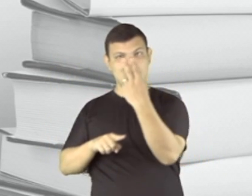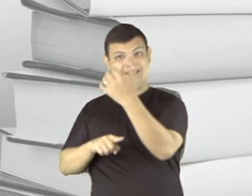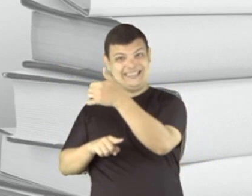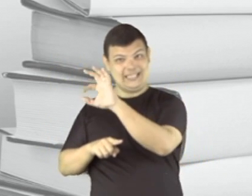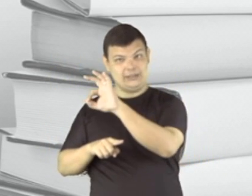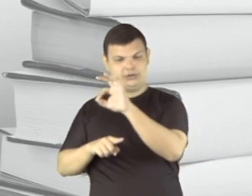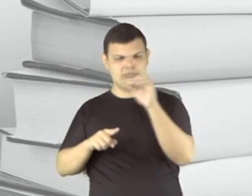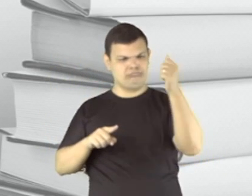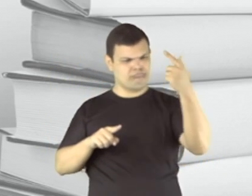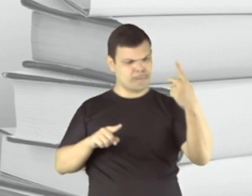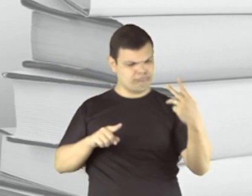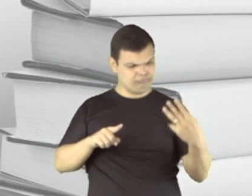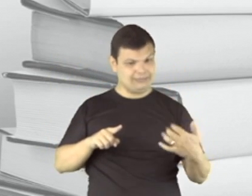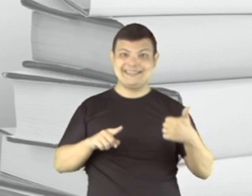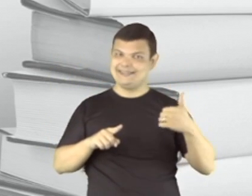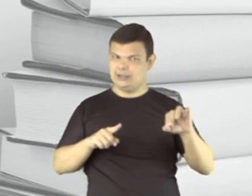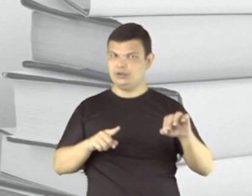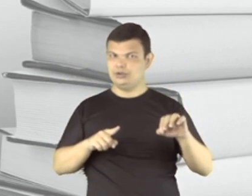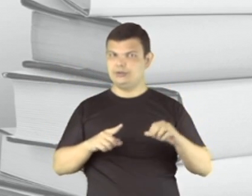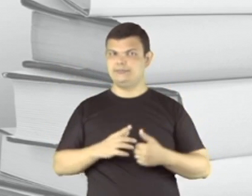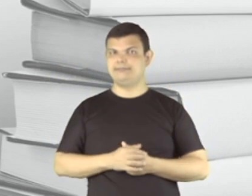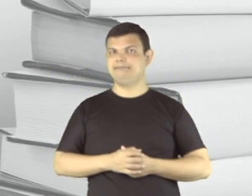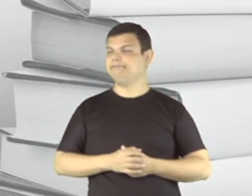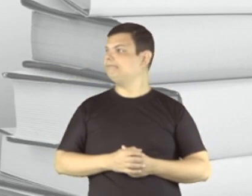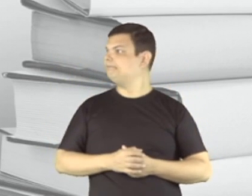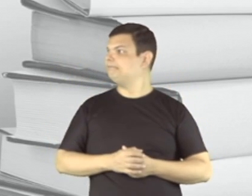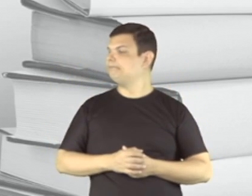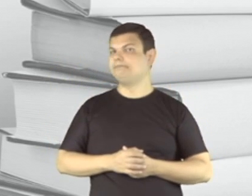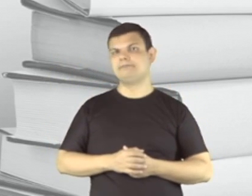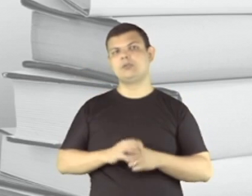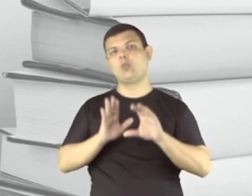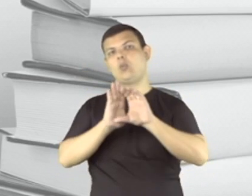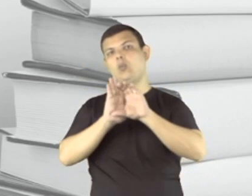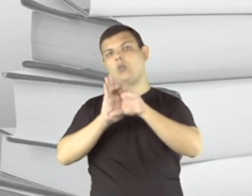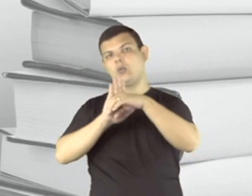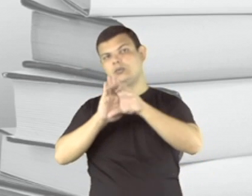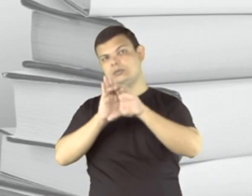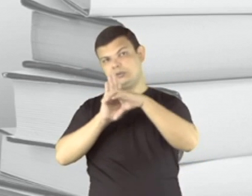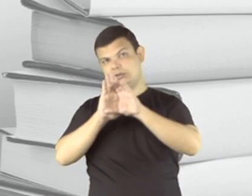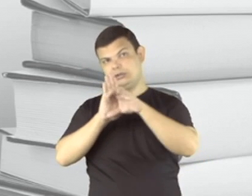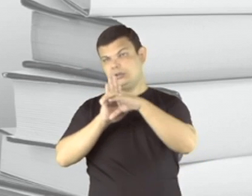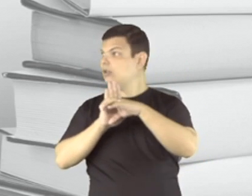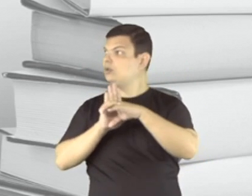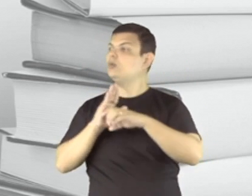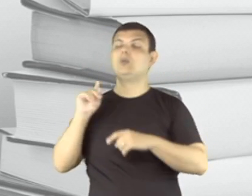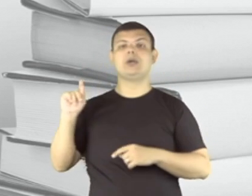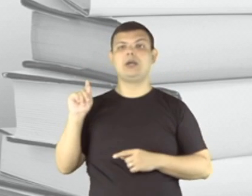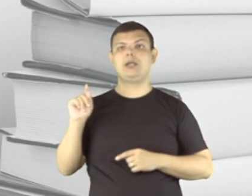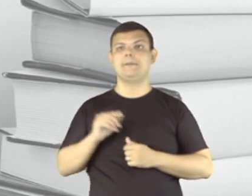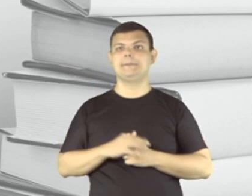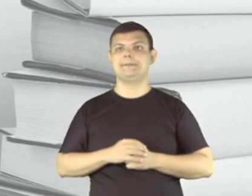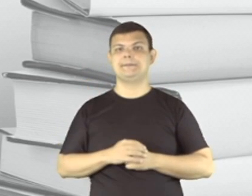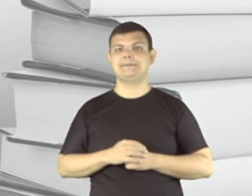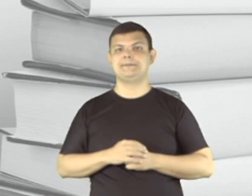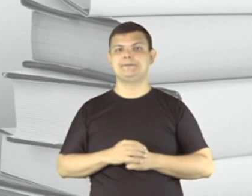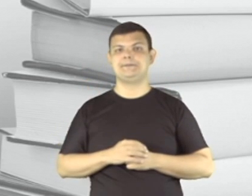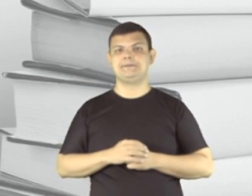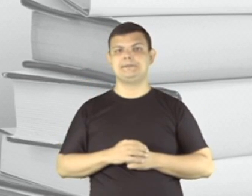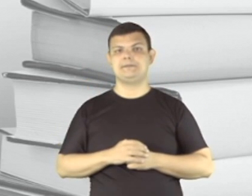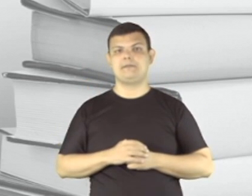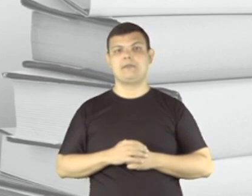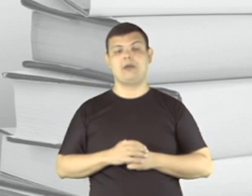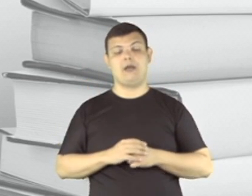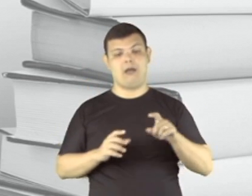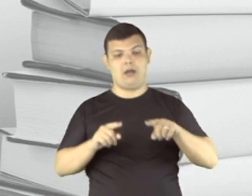aqui, ó. 10 aqui e 10 aqui. E aí eu venho para o conceito de malha quadriculada. O que é essa malha